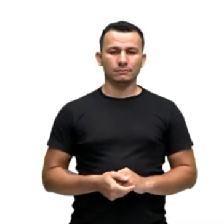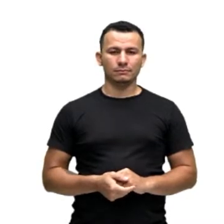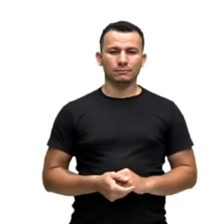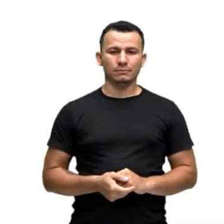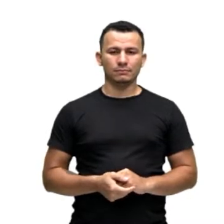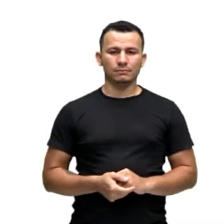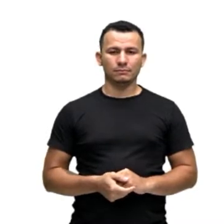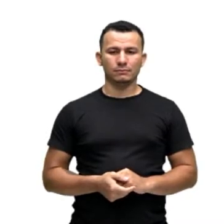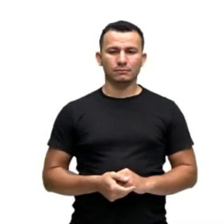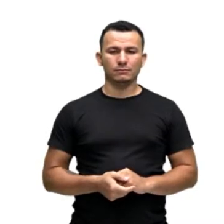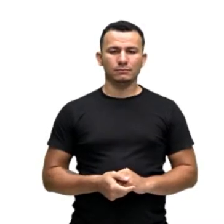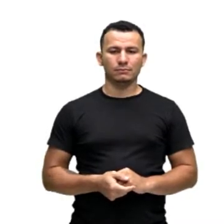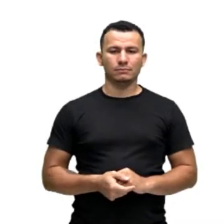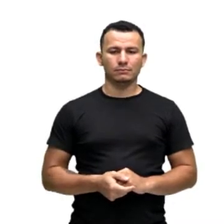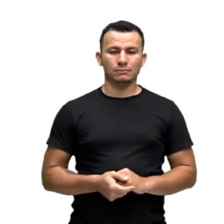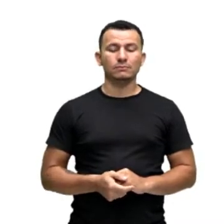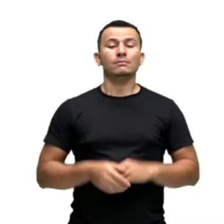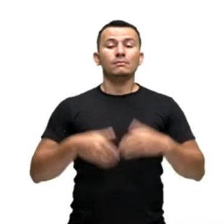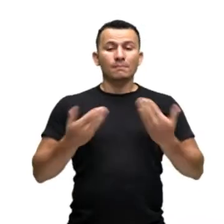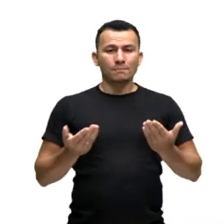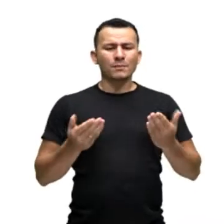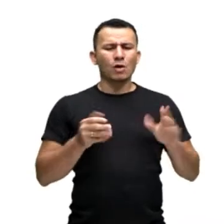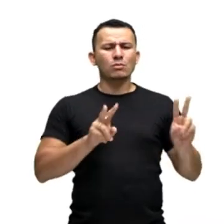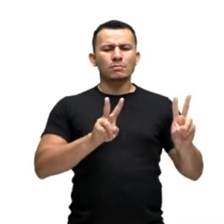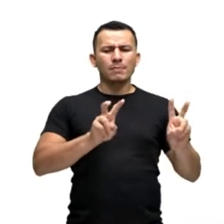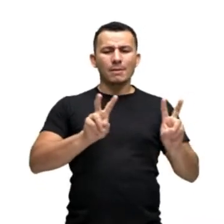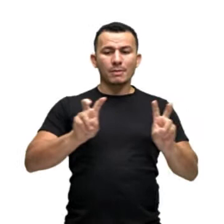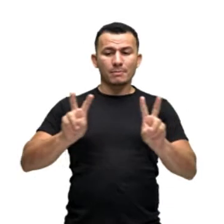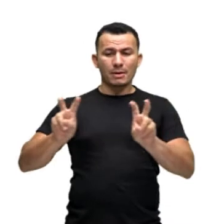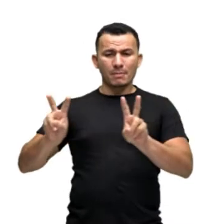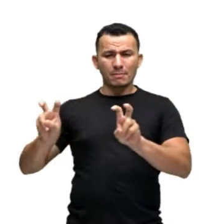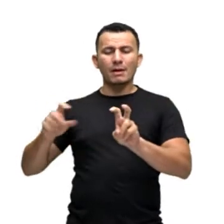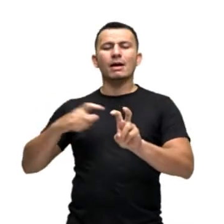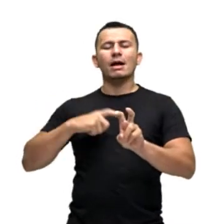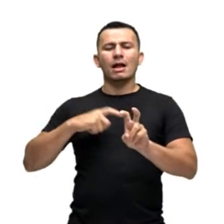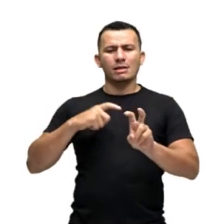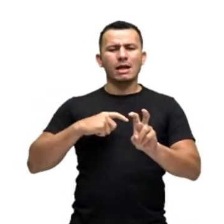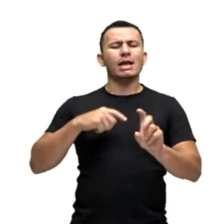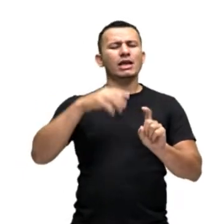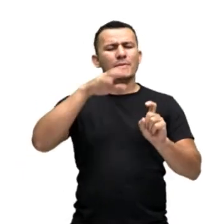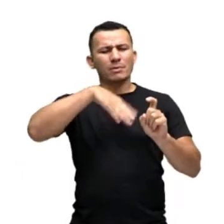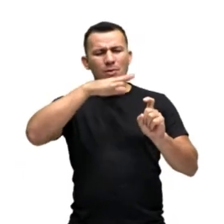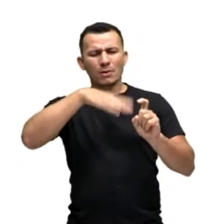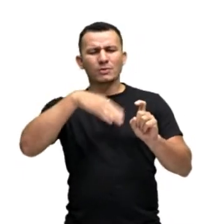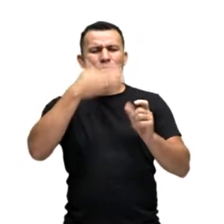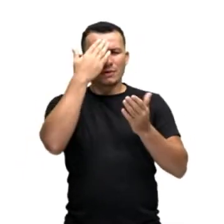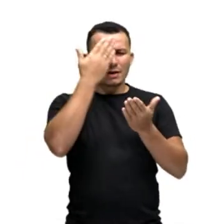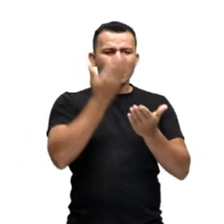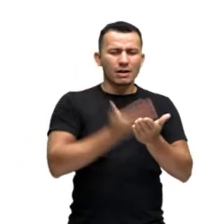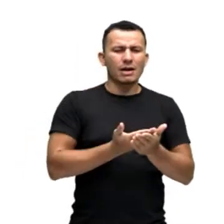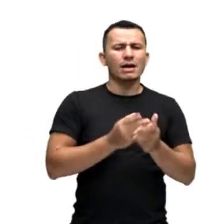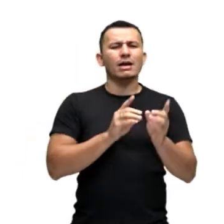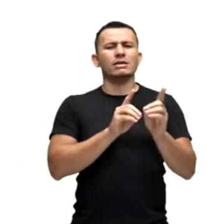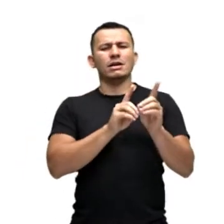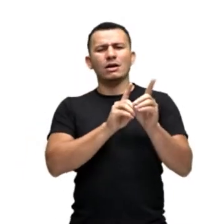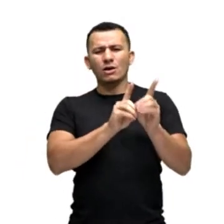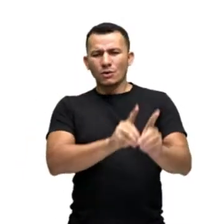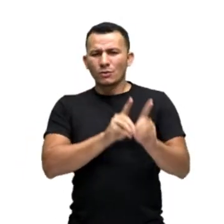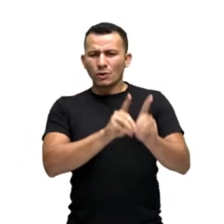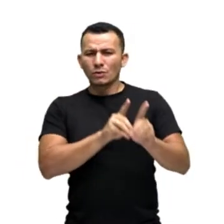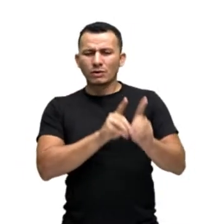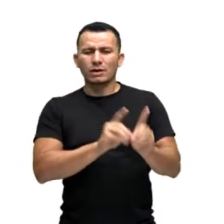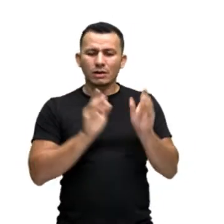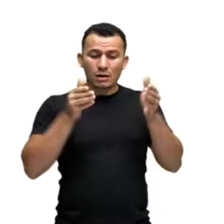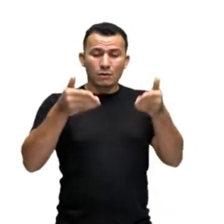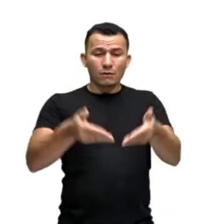bom então desse assunto se organiza um conjunto de crenças e mitologias doutrinas ou formas de